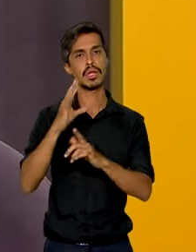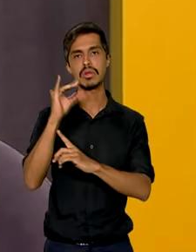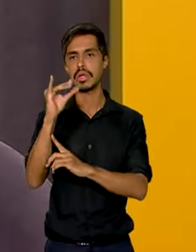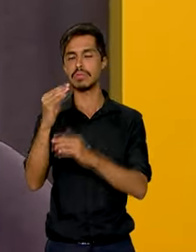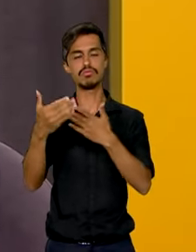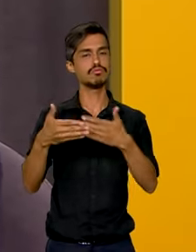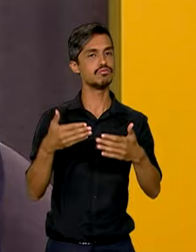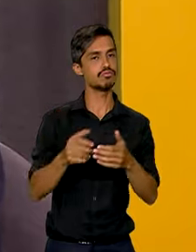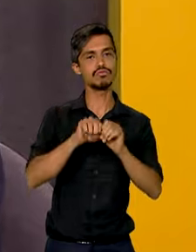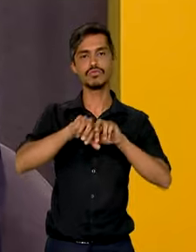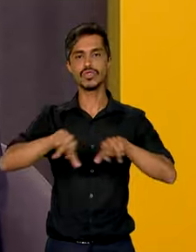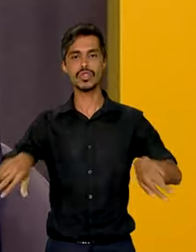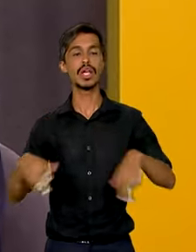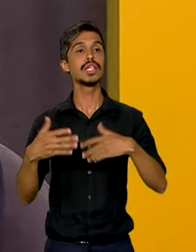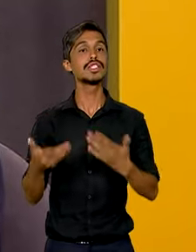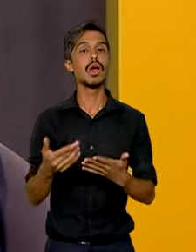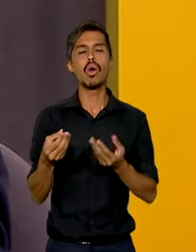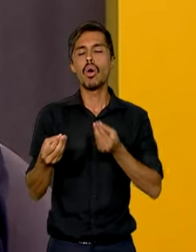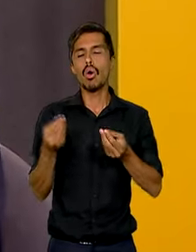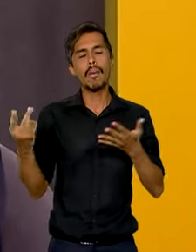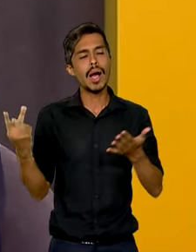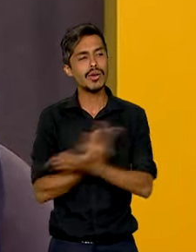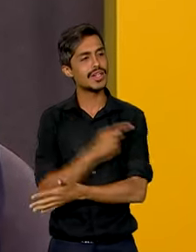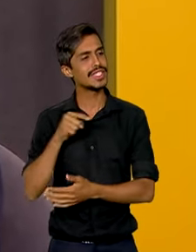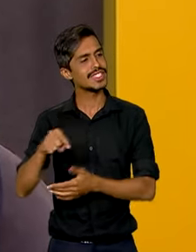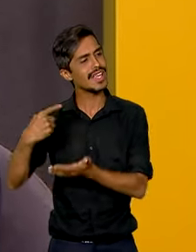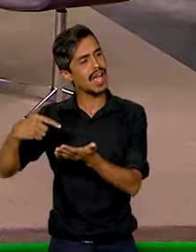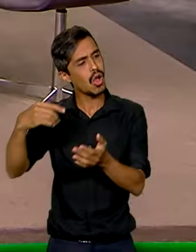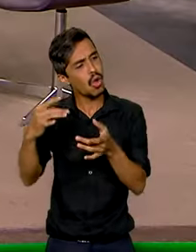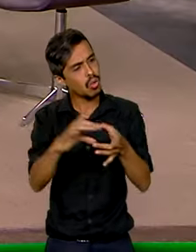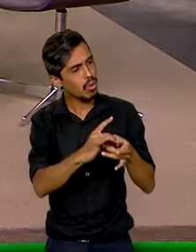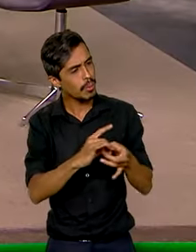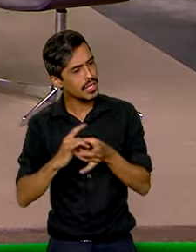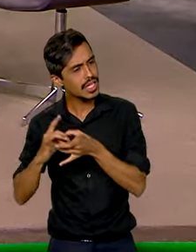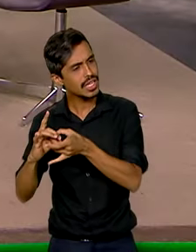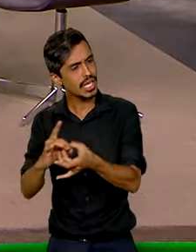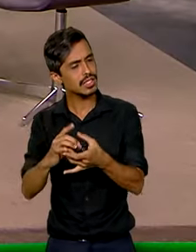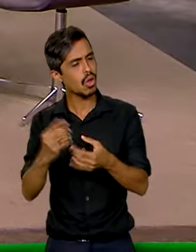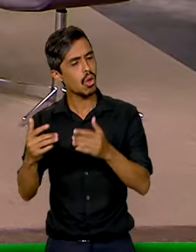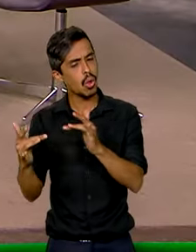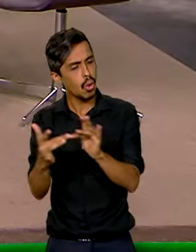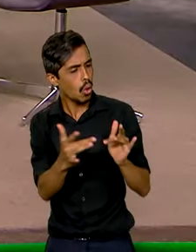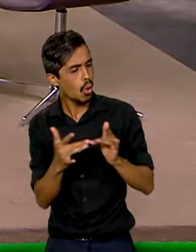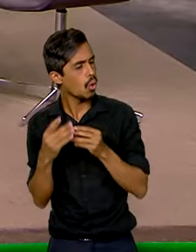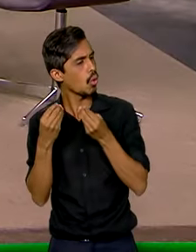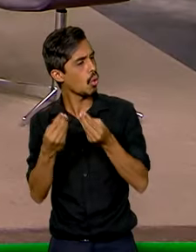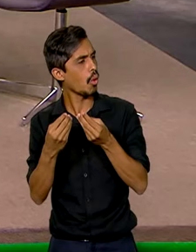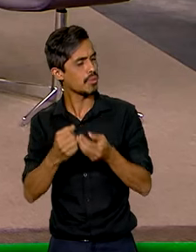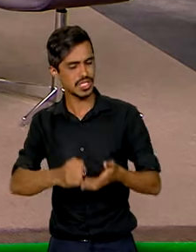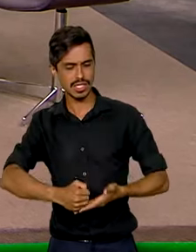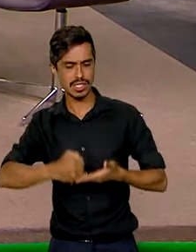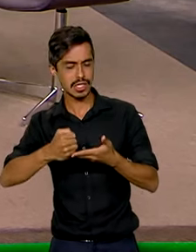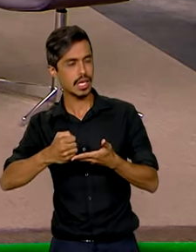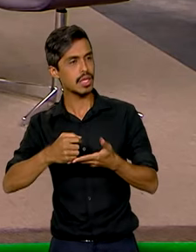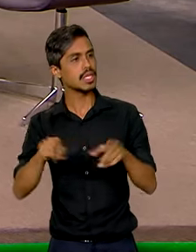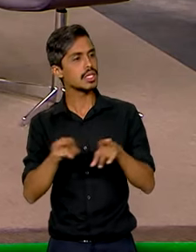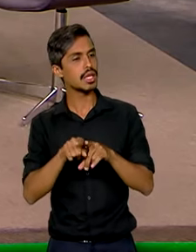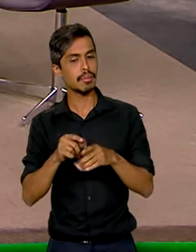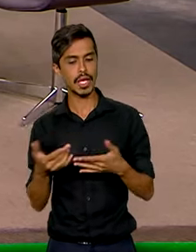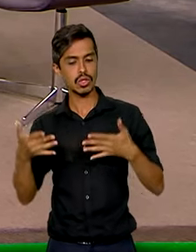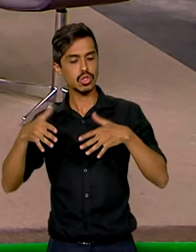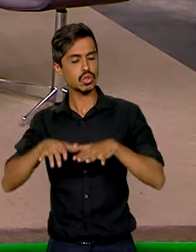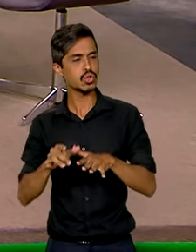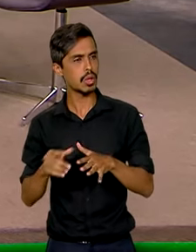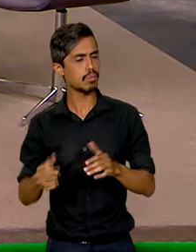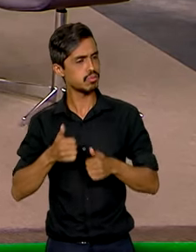enfim. Como que se faz essa combinação tão justa, secretária, de assistência com a inclusão